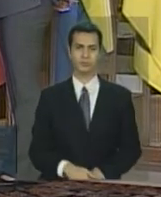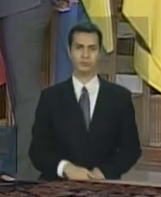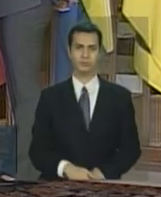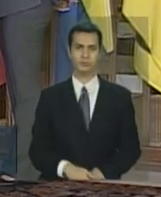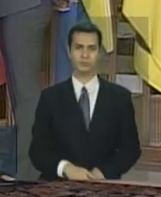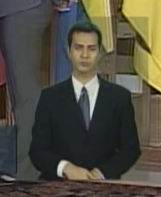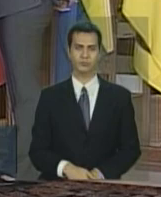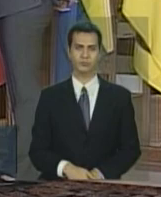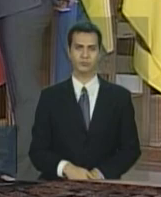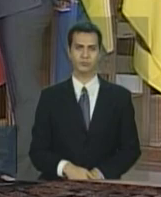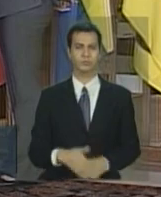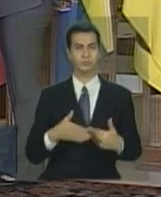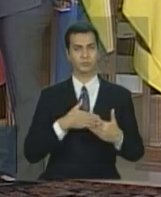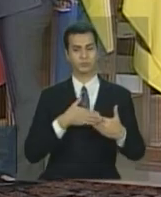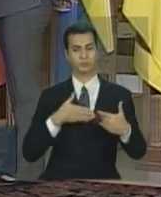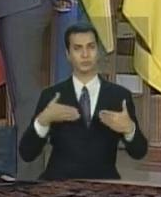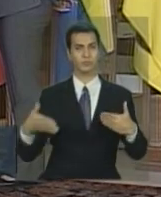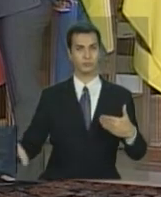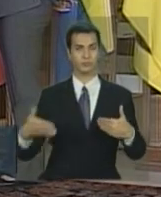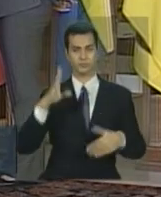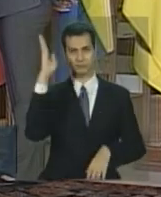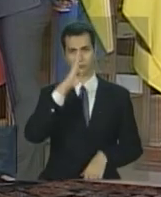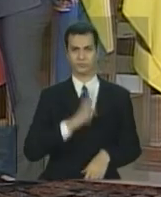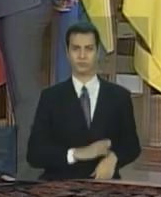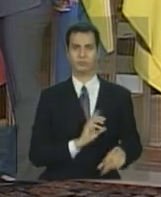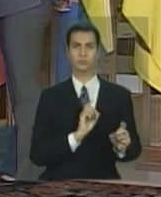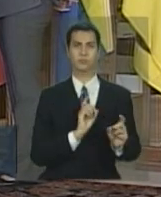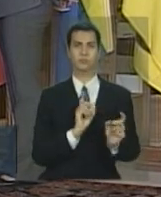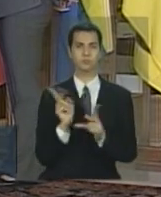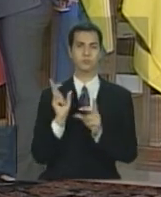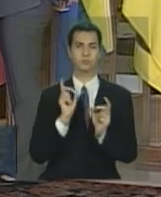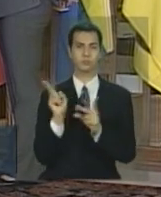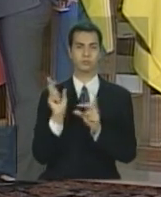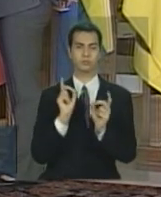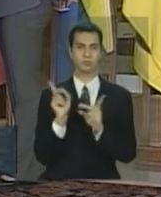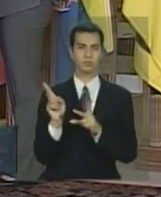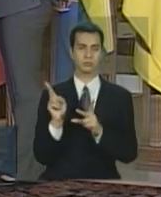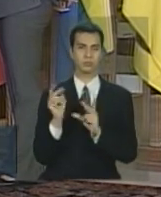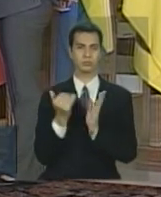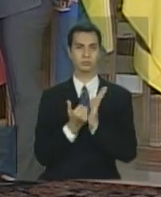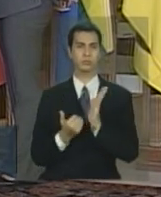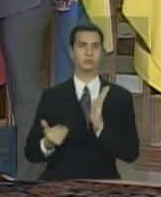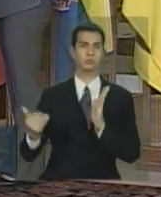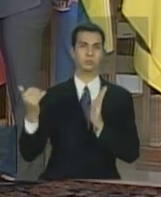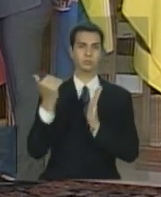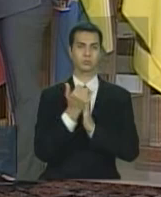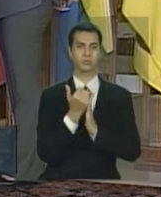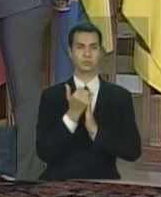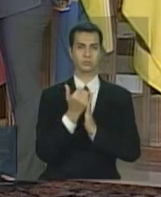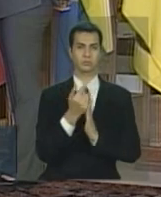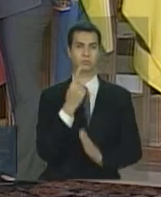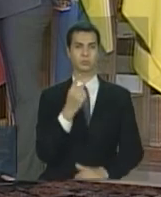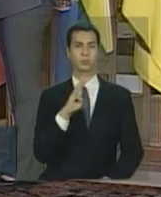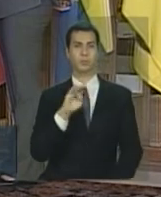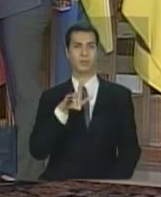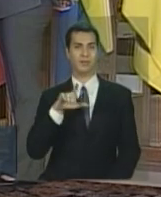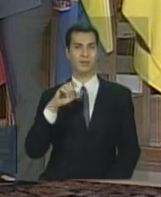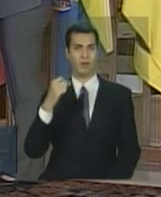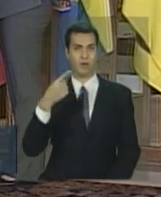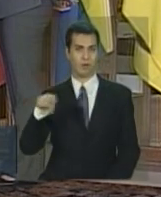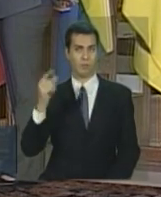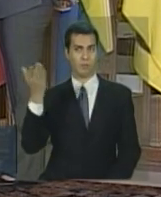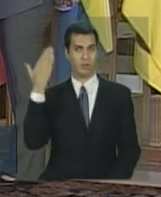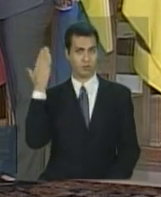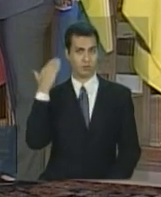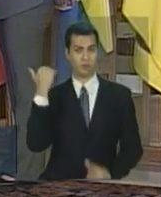Neste período, as exportações brasileiras da China elevaram-se de 1 bilhão e 100 milhões